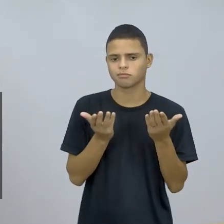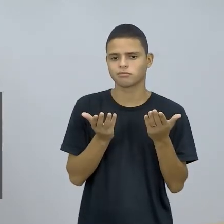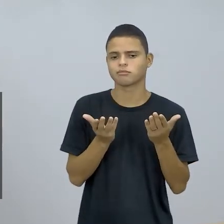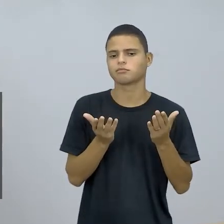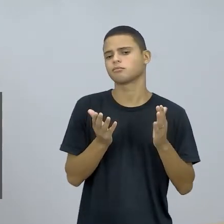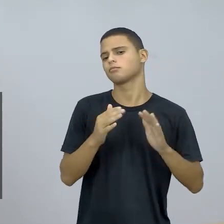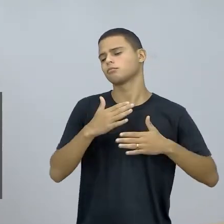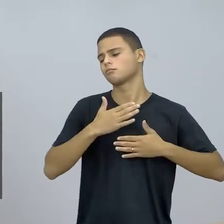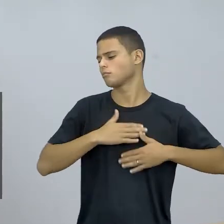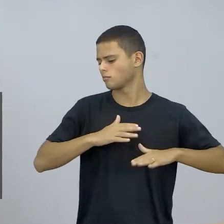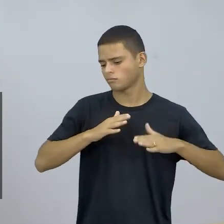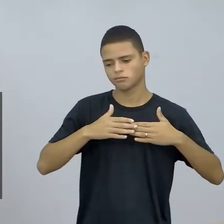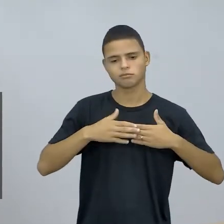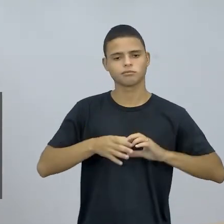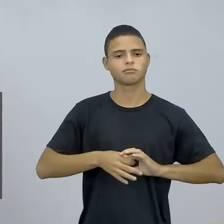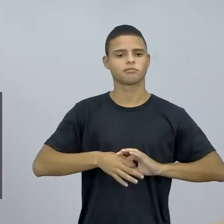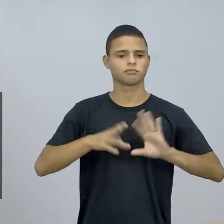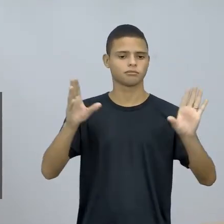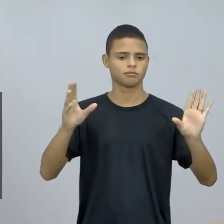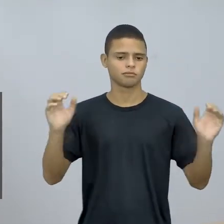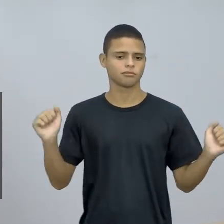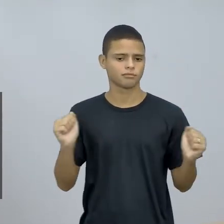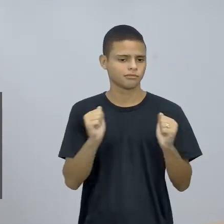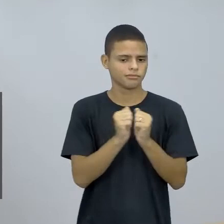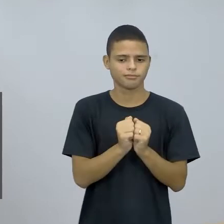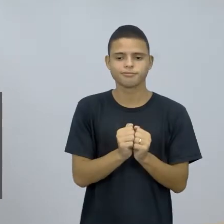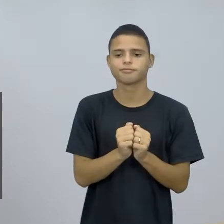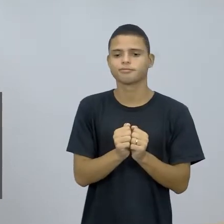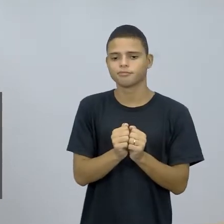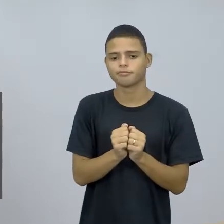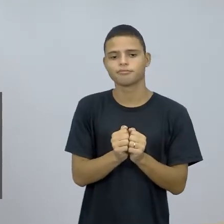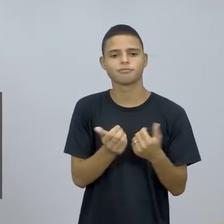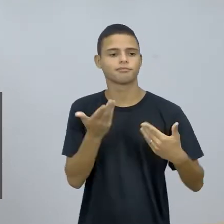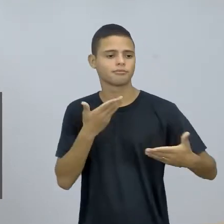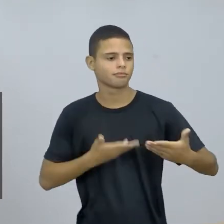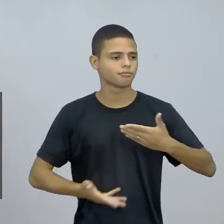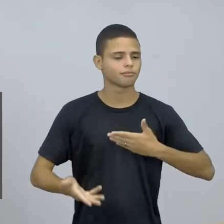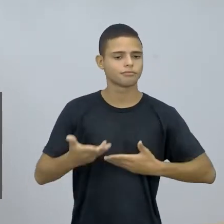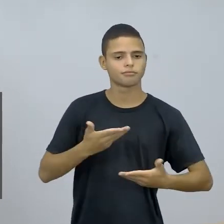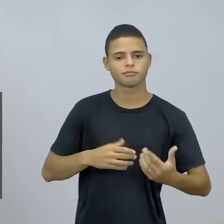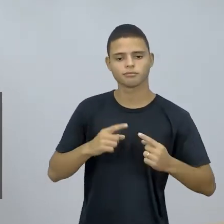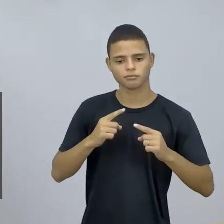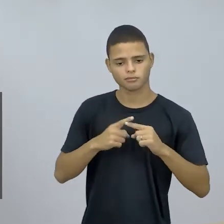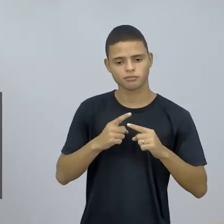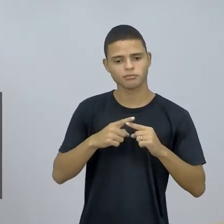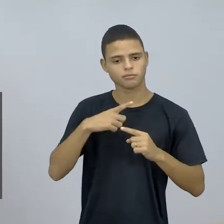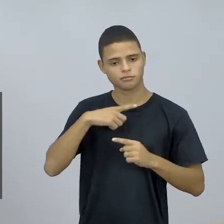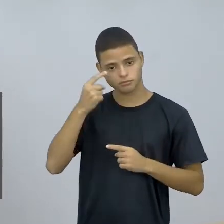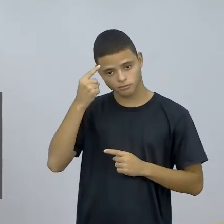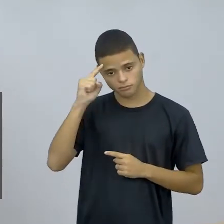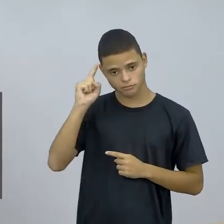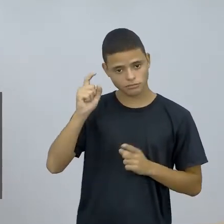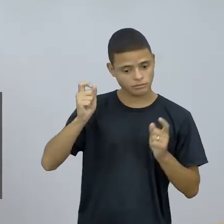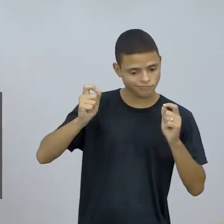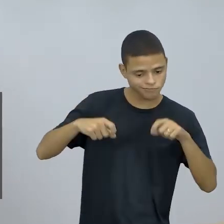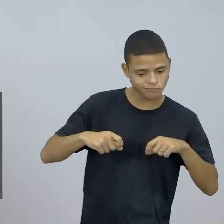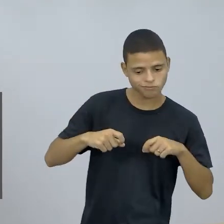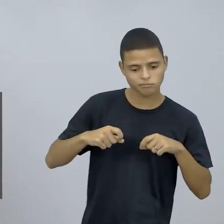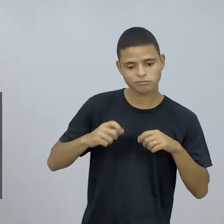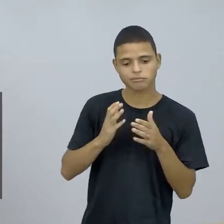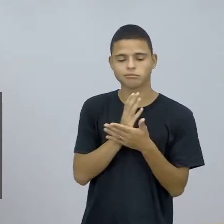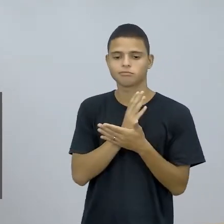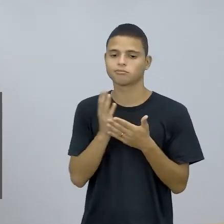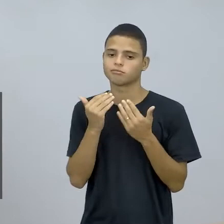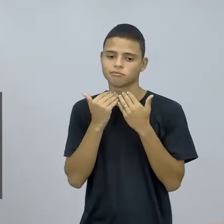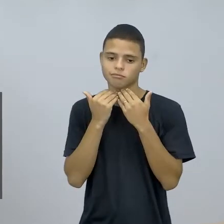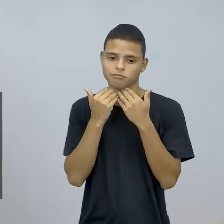escutando a bagunça. Exato. E tá tudo certo. Porque a gente tem ideia do que é possível e do que não é possível fazer. Antes